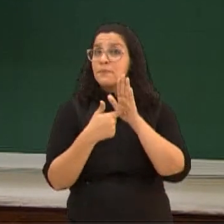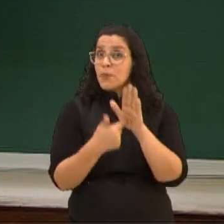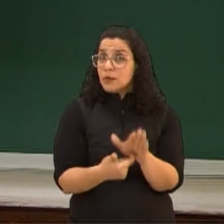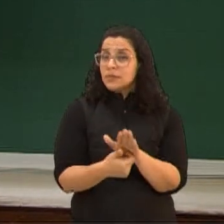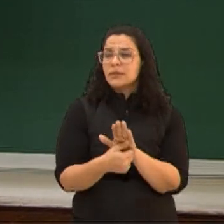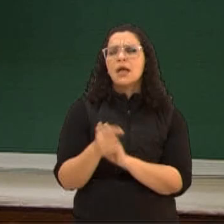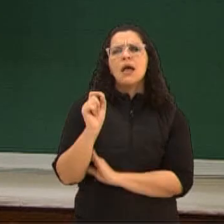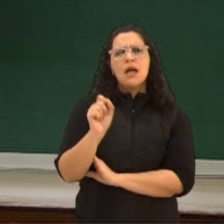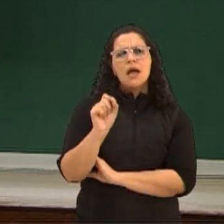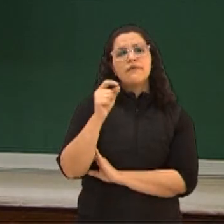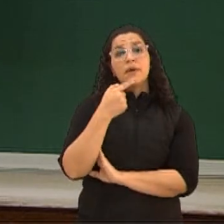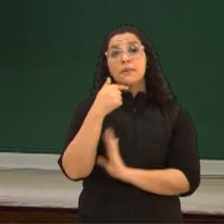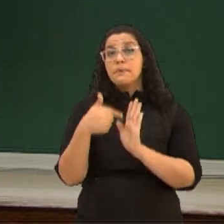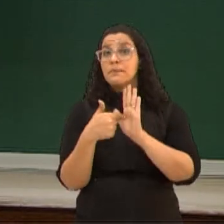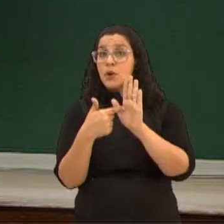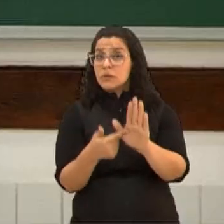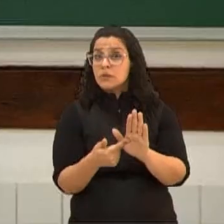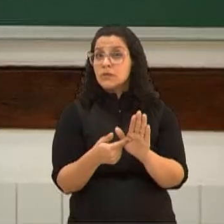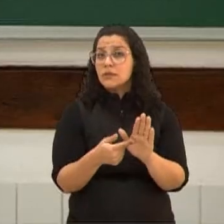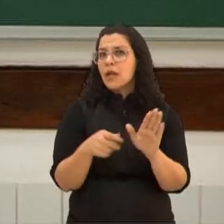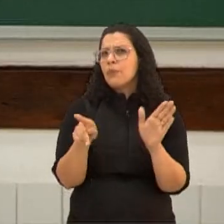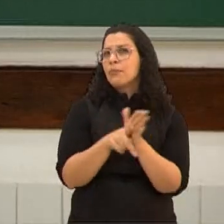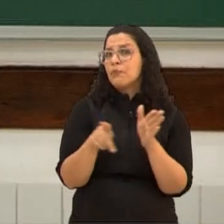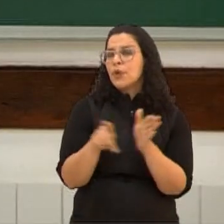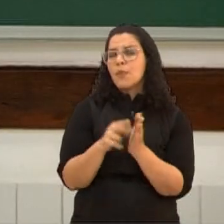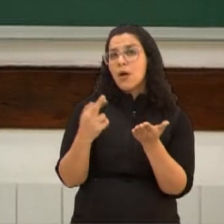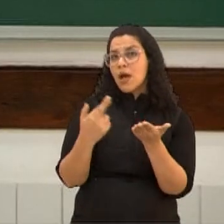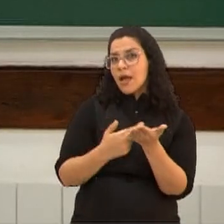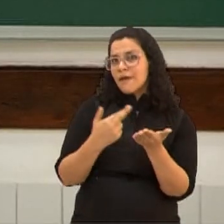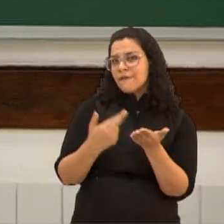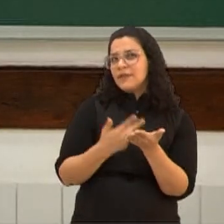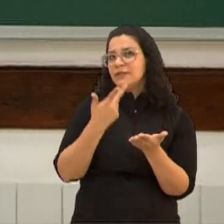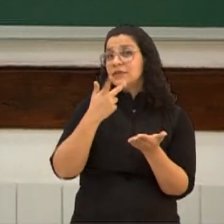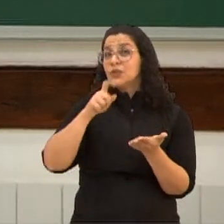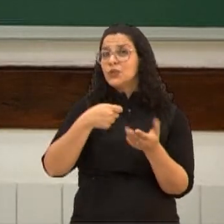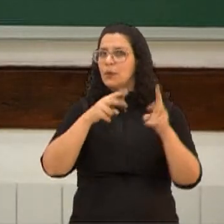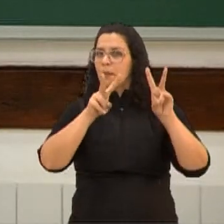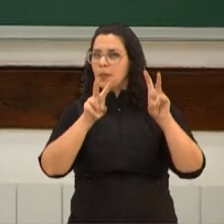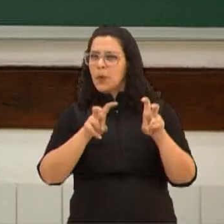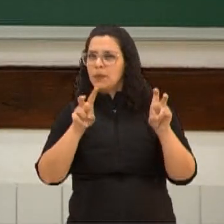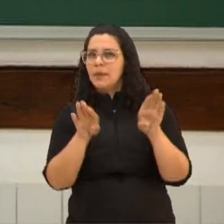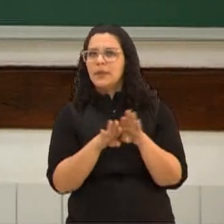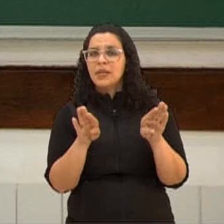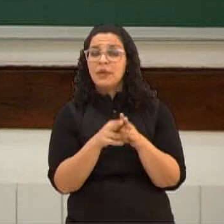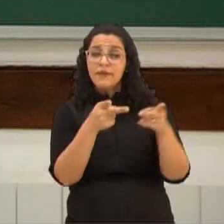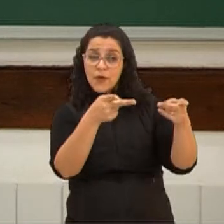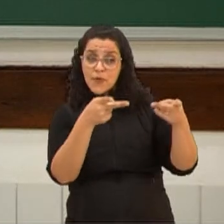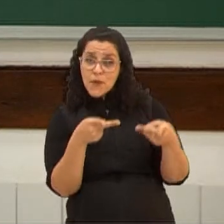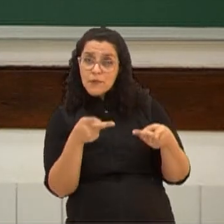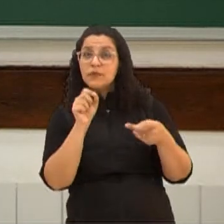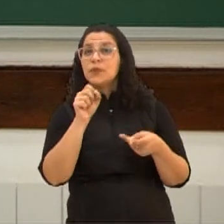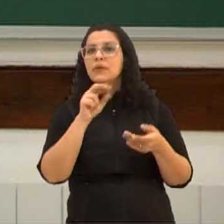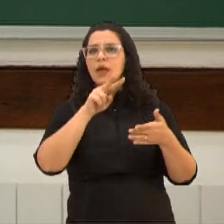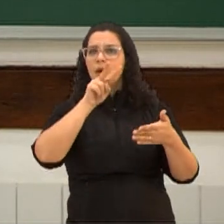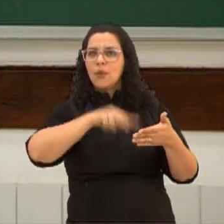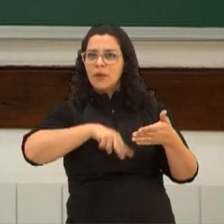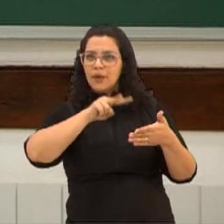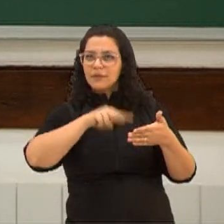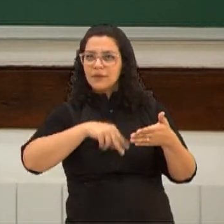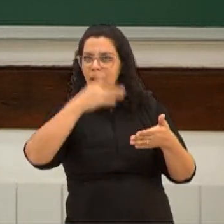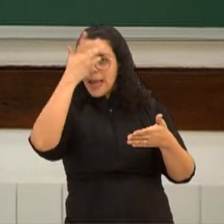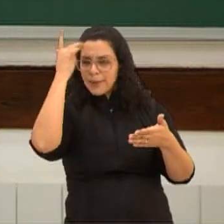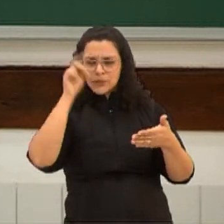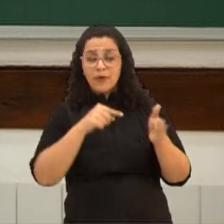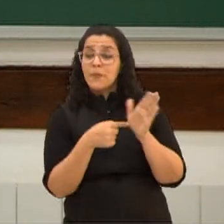a ideia da revista sobre aquele tema, ela faz o quê? Um convite ao leitor.